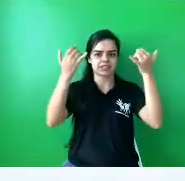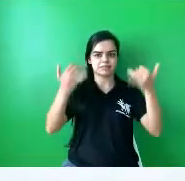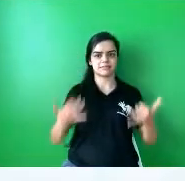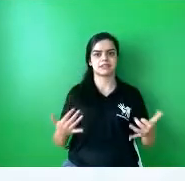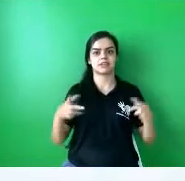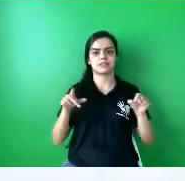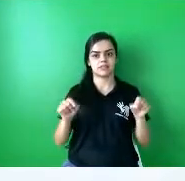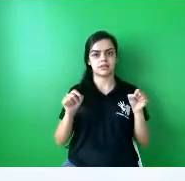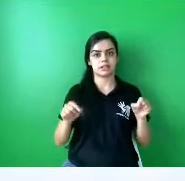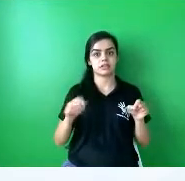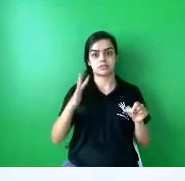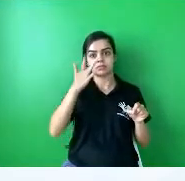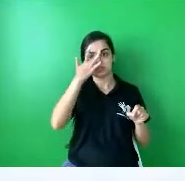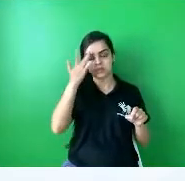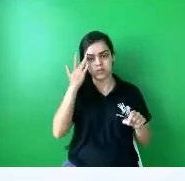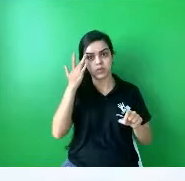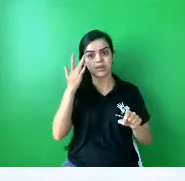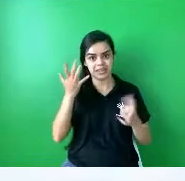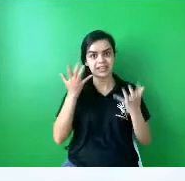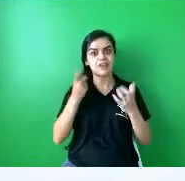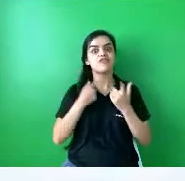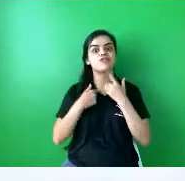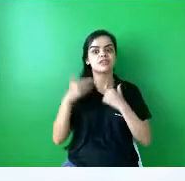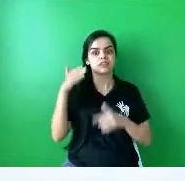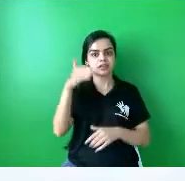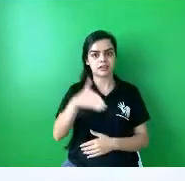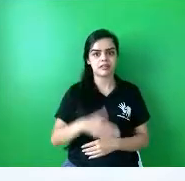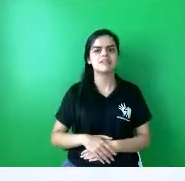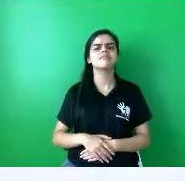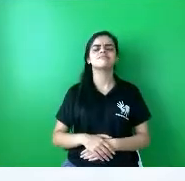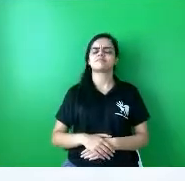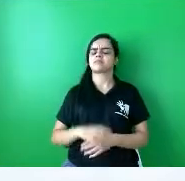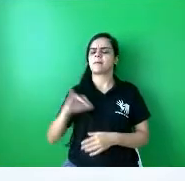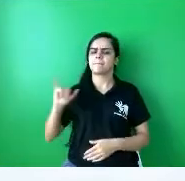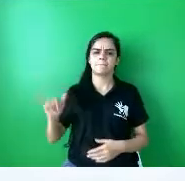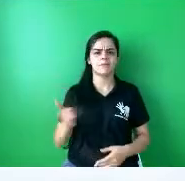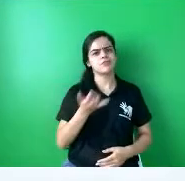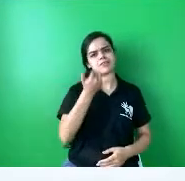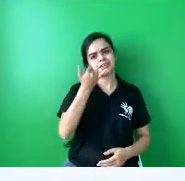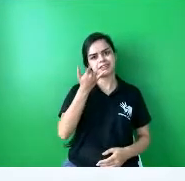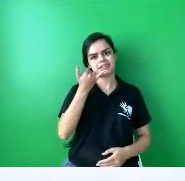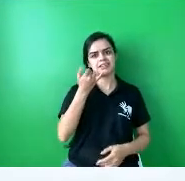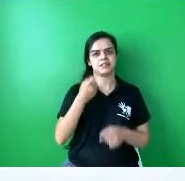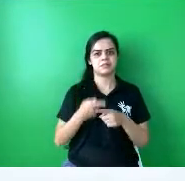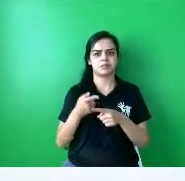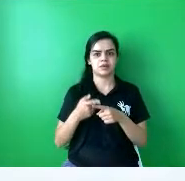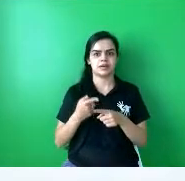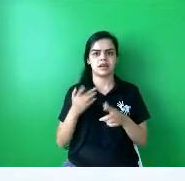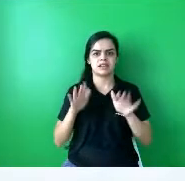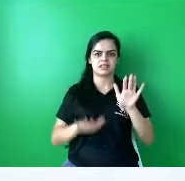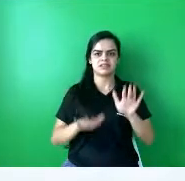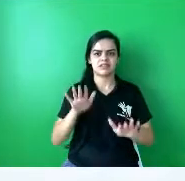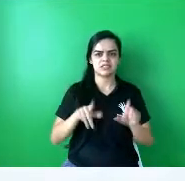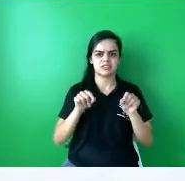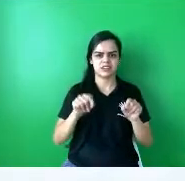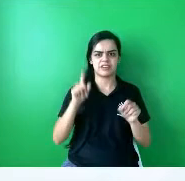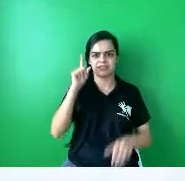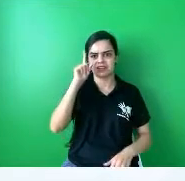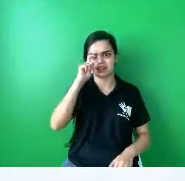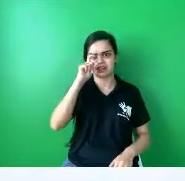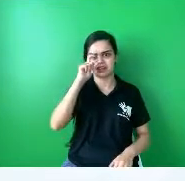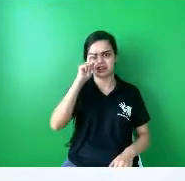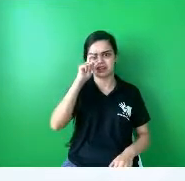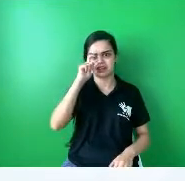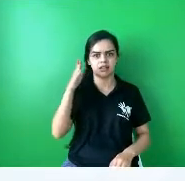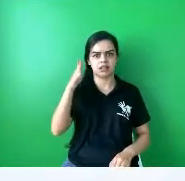fala para o nosso sócio assim, vá para Guaraqueçaba, que aparece, ao ver, fica difícil de se ir,